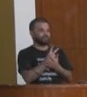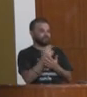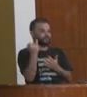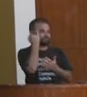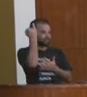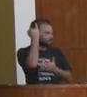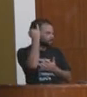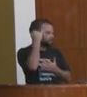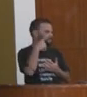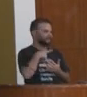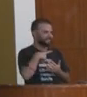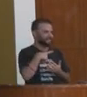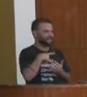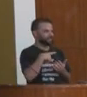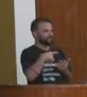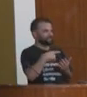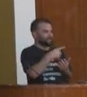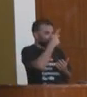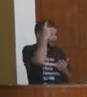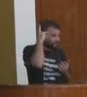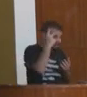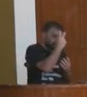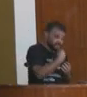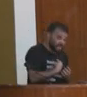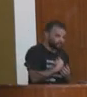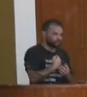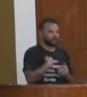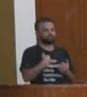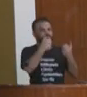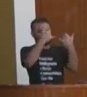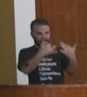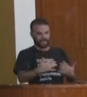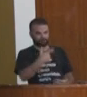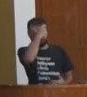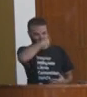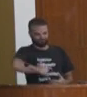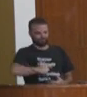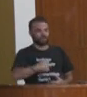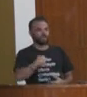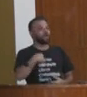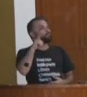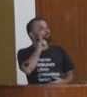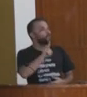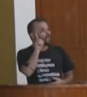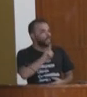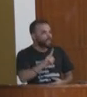nosso problema de cegueira ou baixa visão. Eu sou uma pessoa morena,